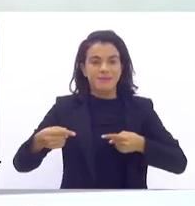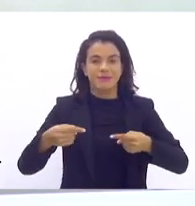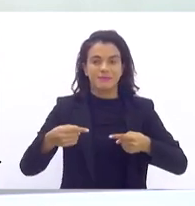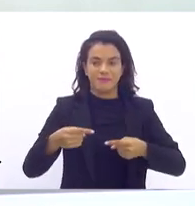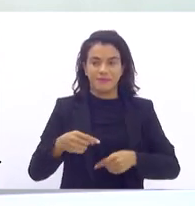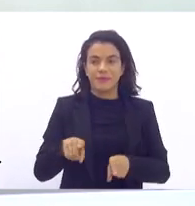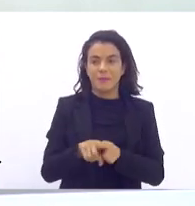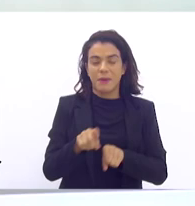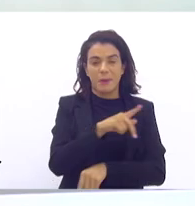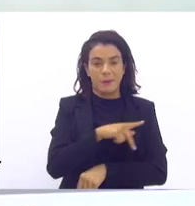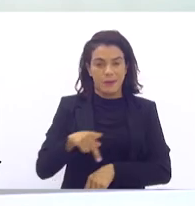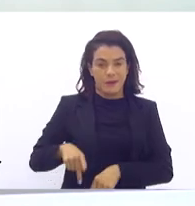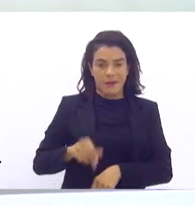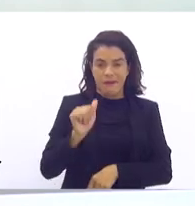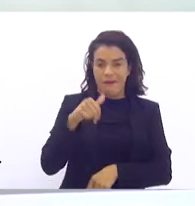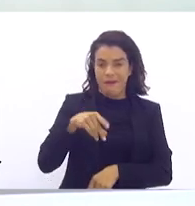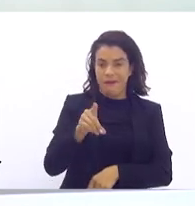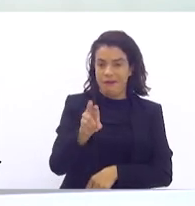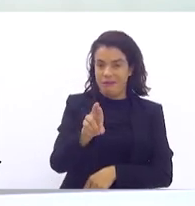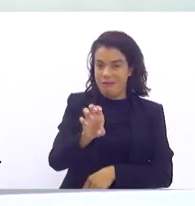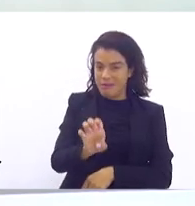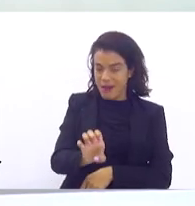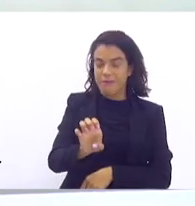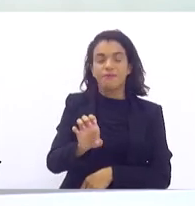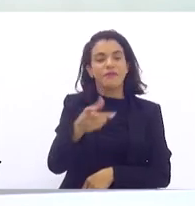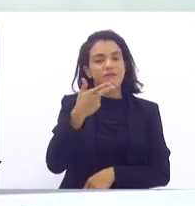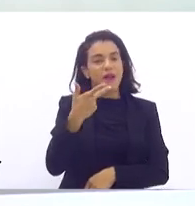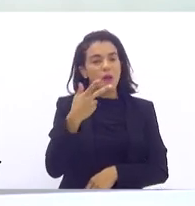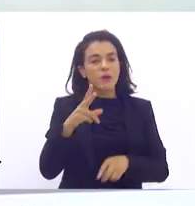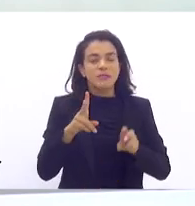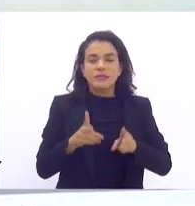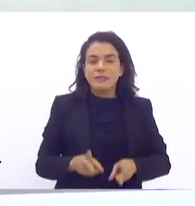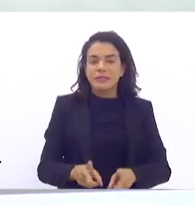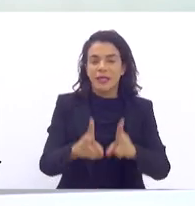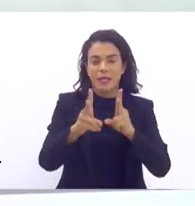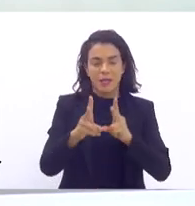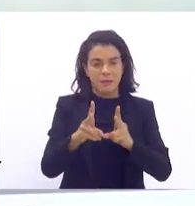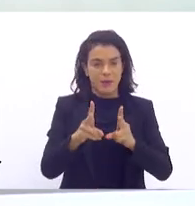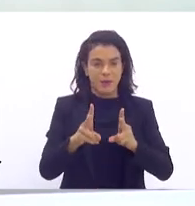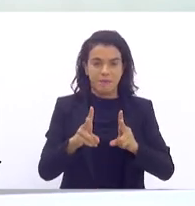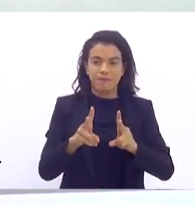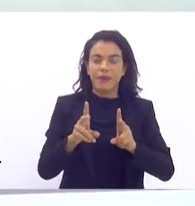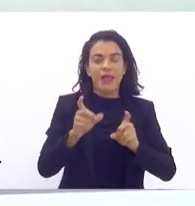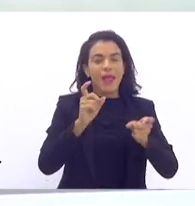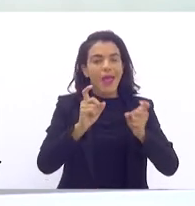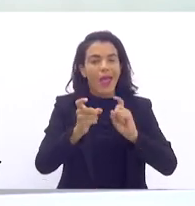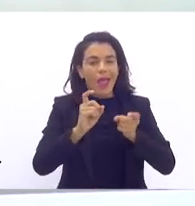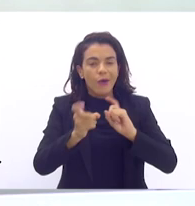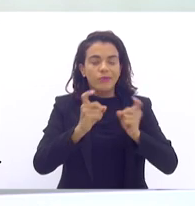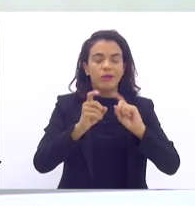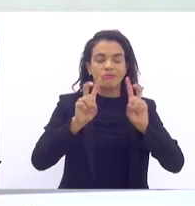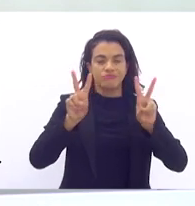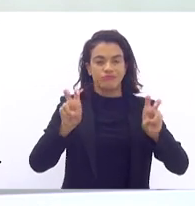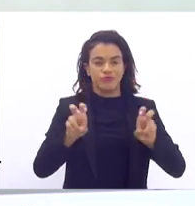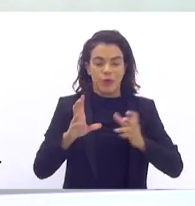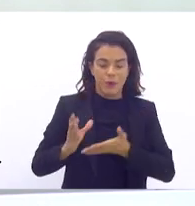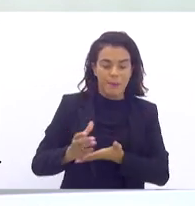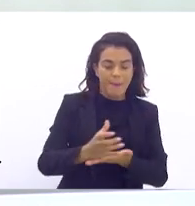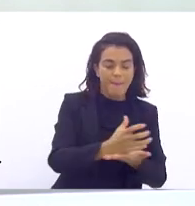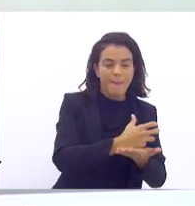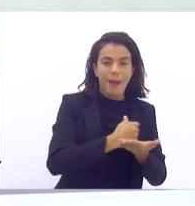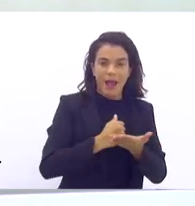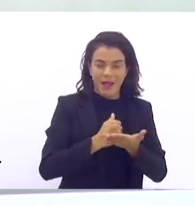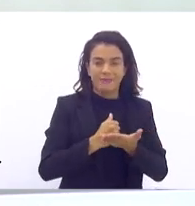Presidente André Correia bem colocou aqui em todas as reuniões da nossa comissão de orçamento aqui nessa casa a gente faz